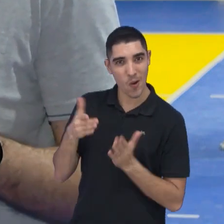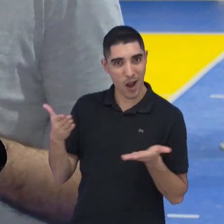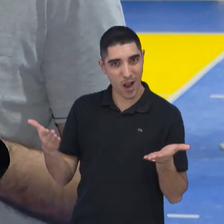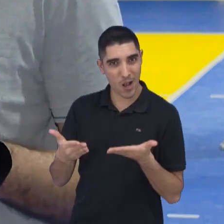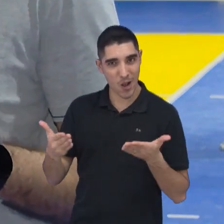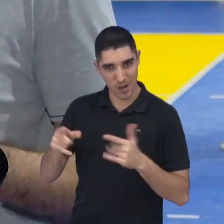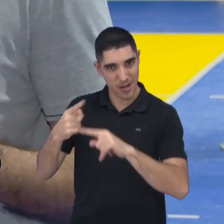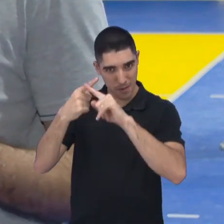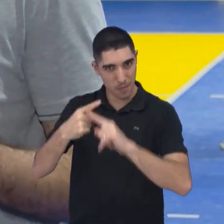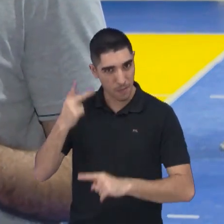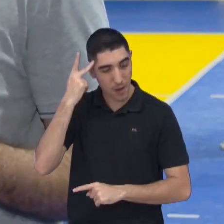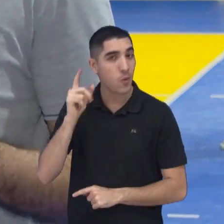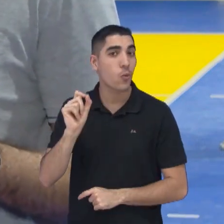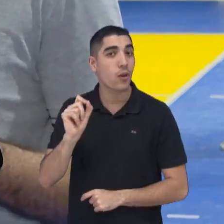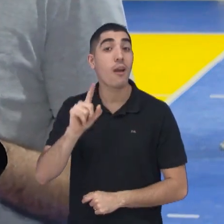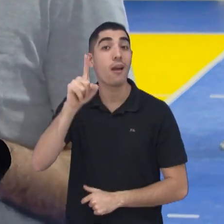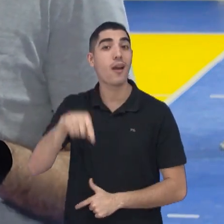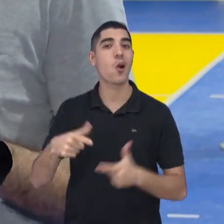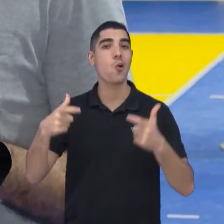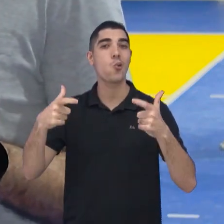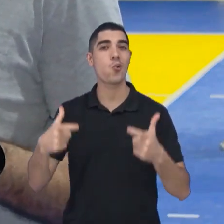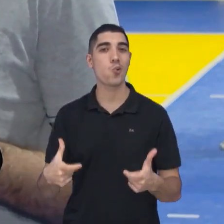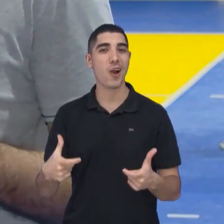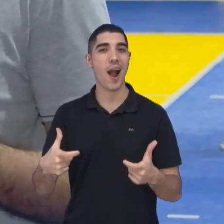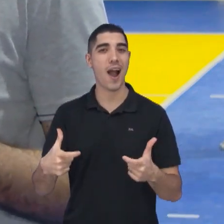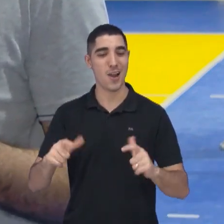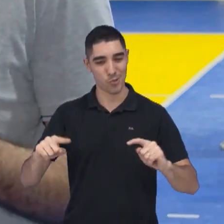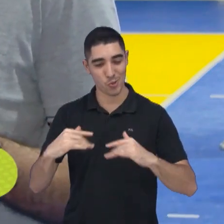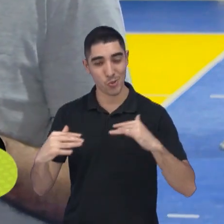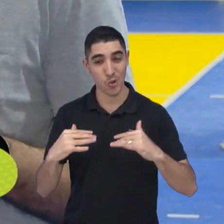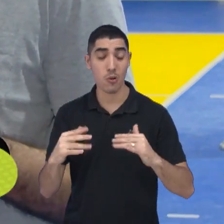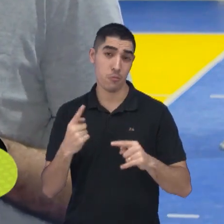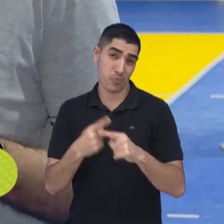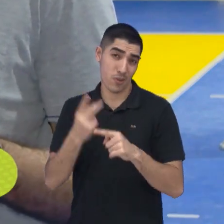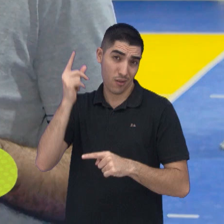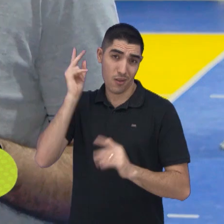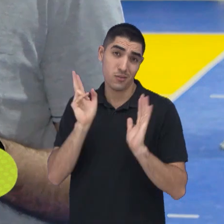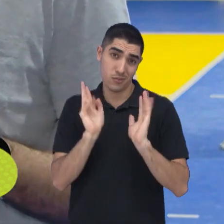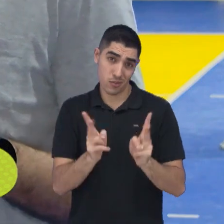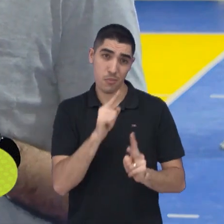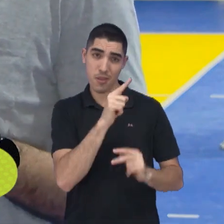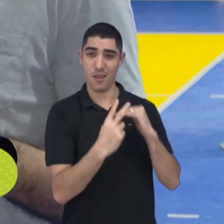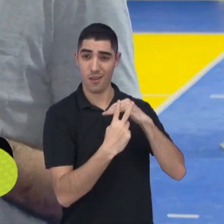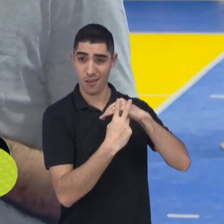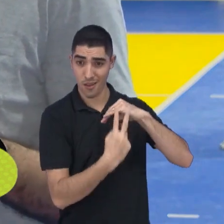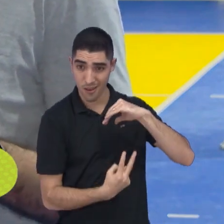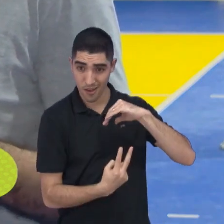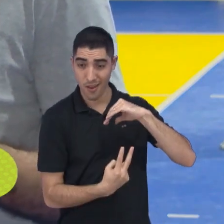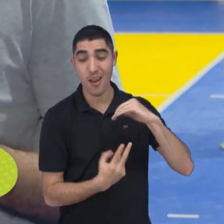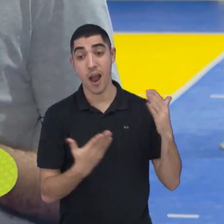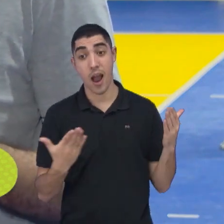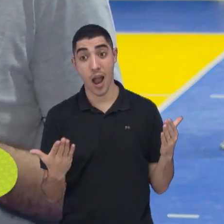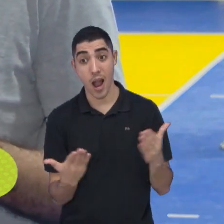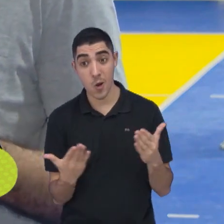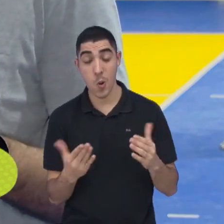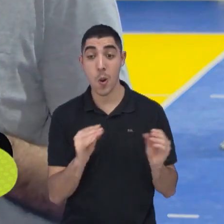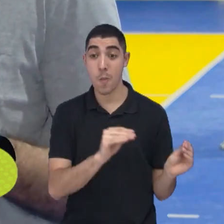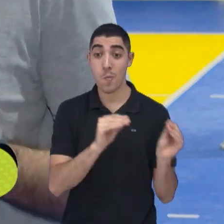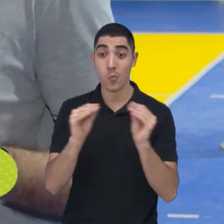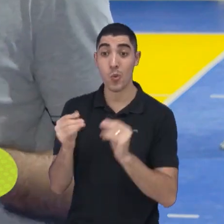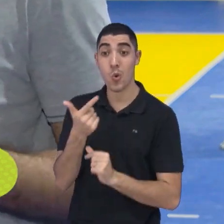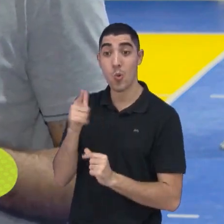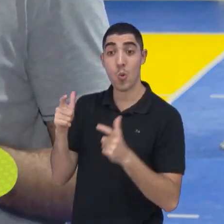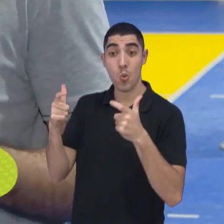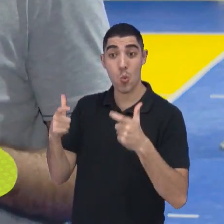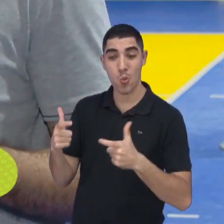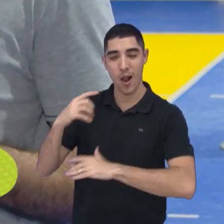Grande será o ginásio. Acostumado a mandar seus jogos na Arena de Esportes, o Vôlei São José tem agora o Teatrão como